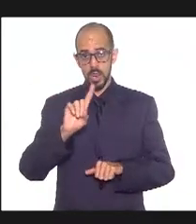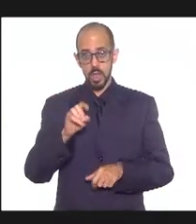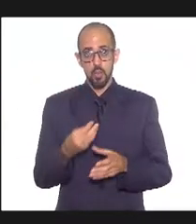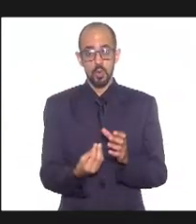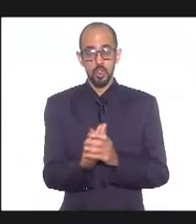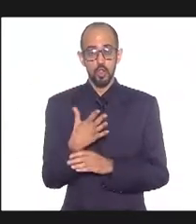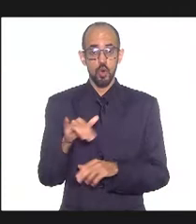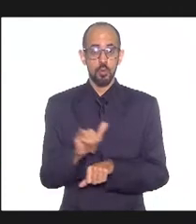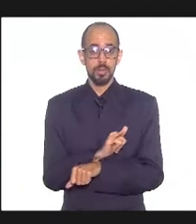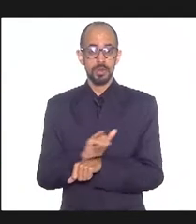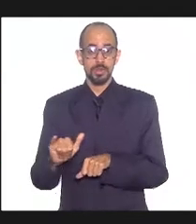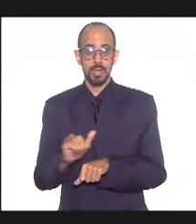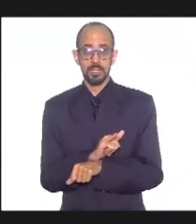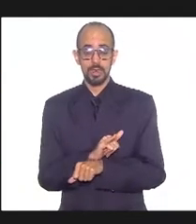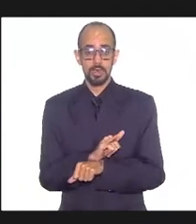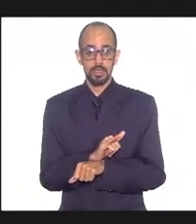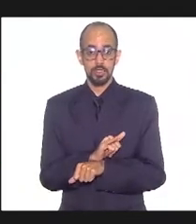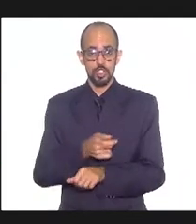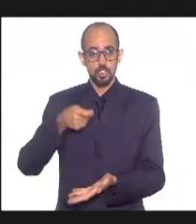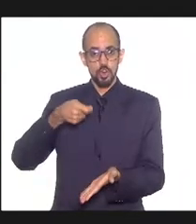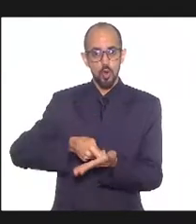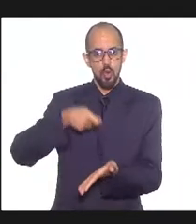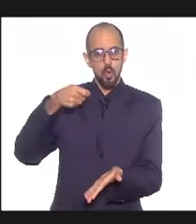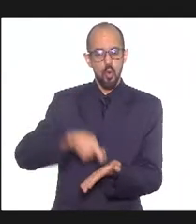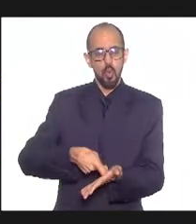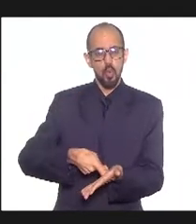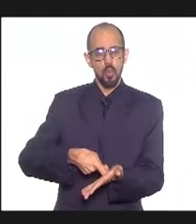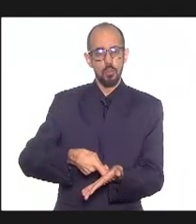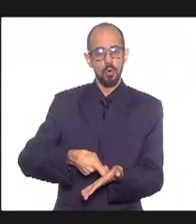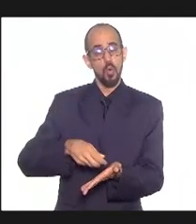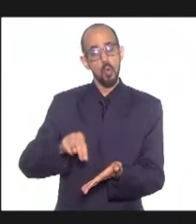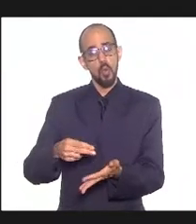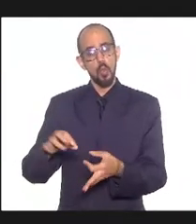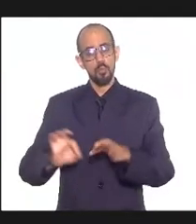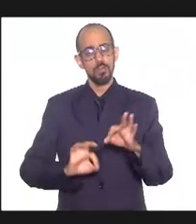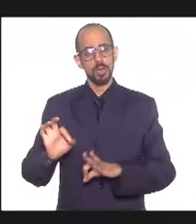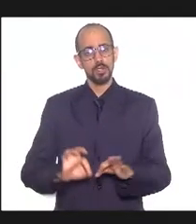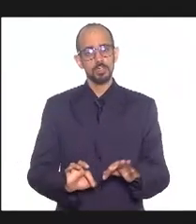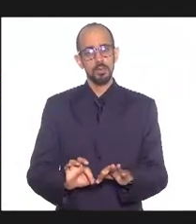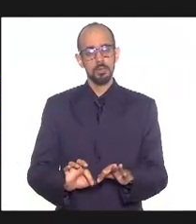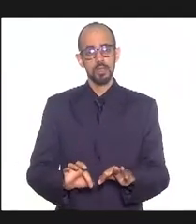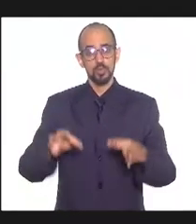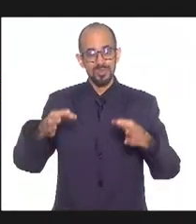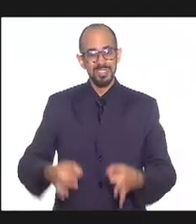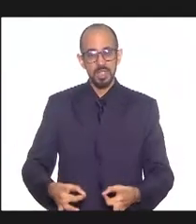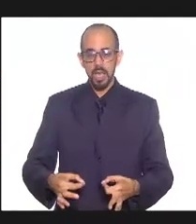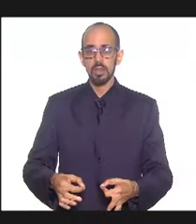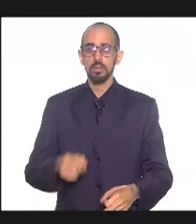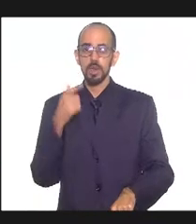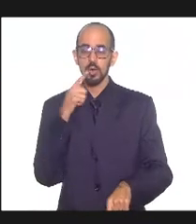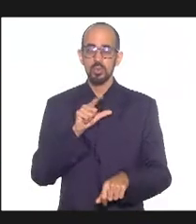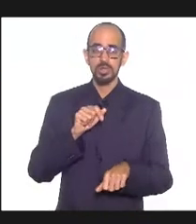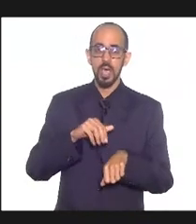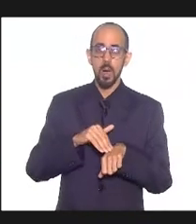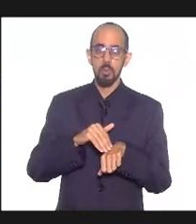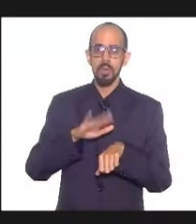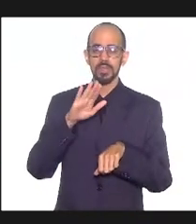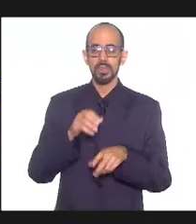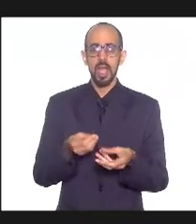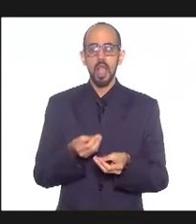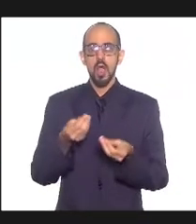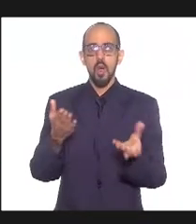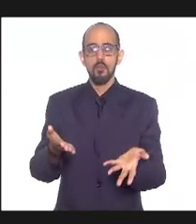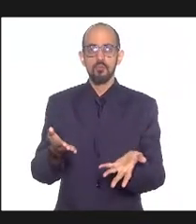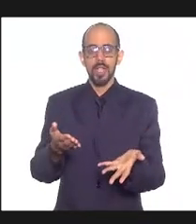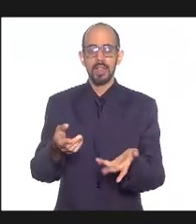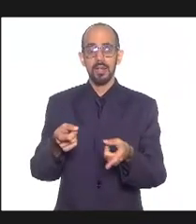mecanismo de pressão ou coercitivo ou de planejamento efetivo que amplie o aumento da oferta de